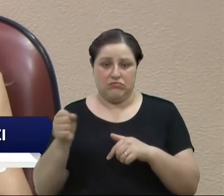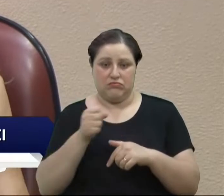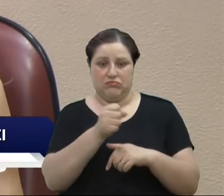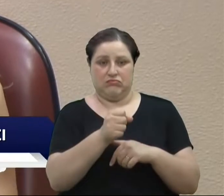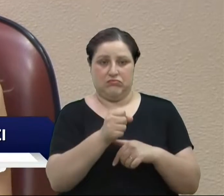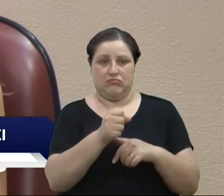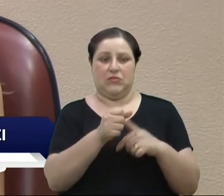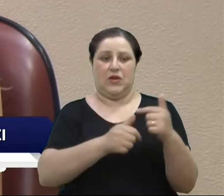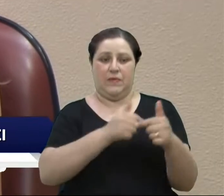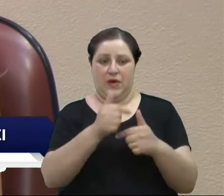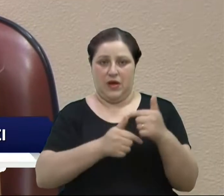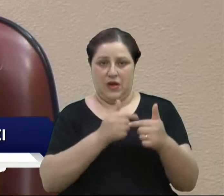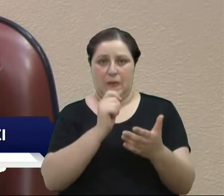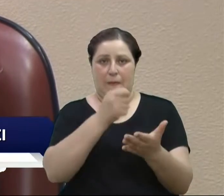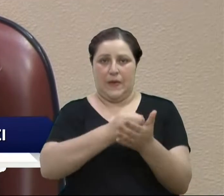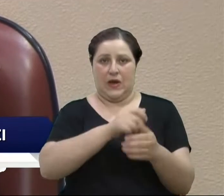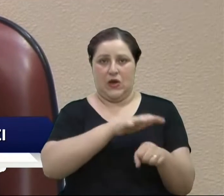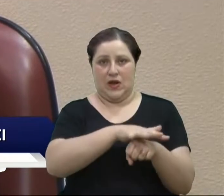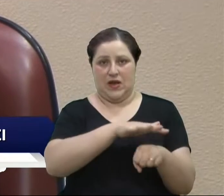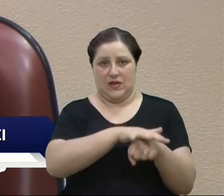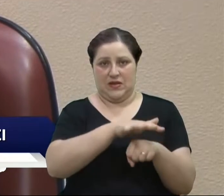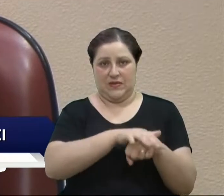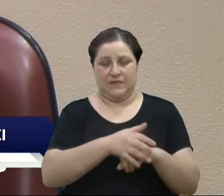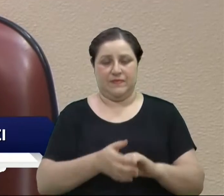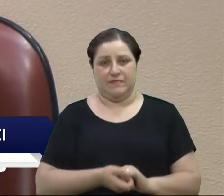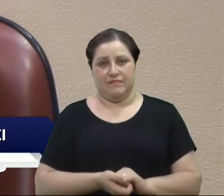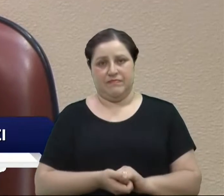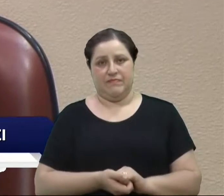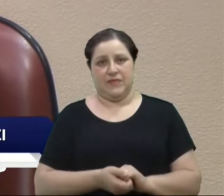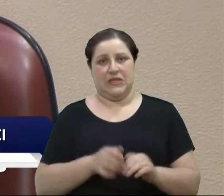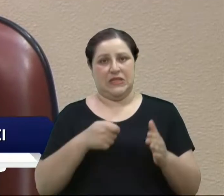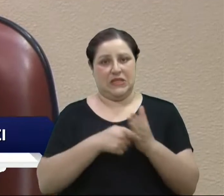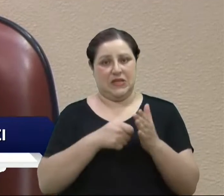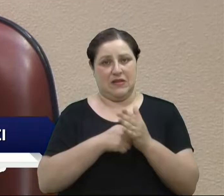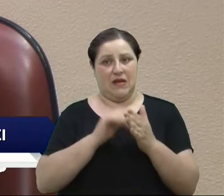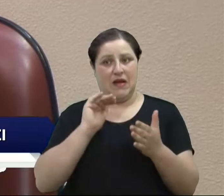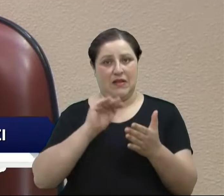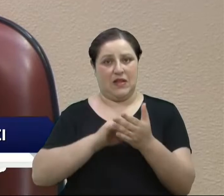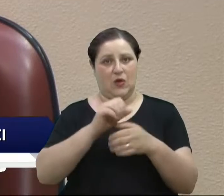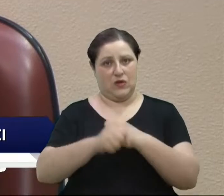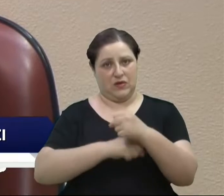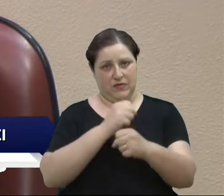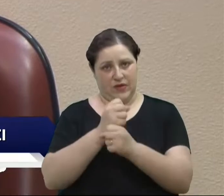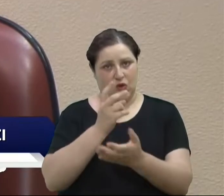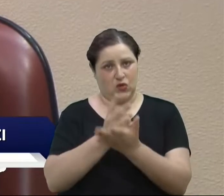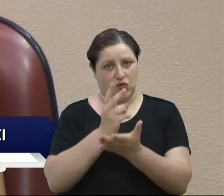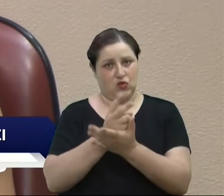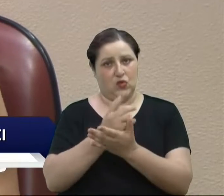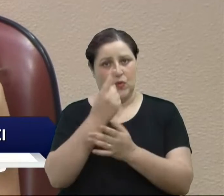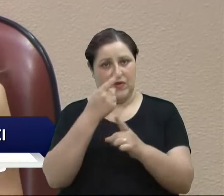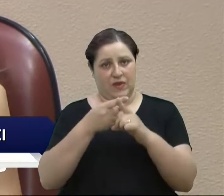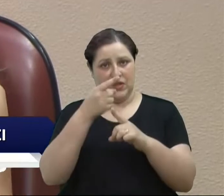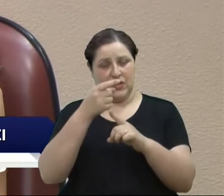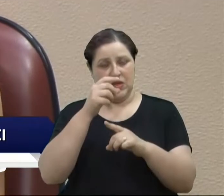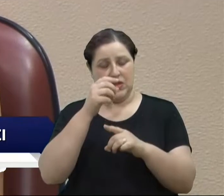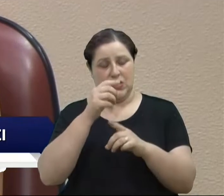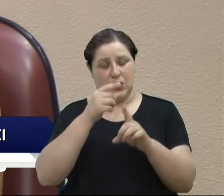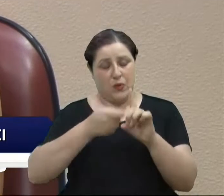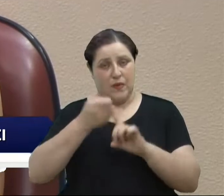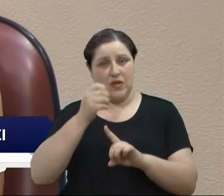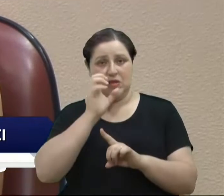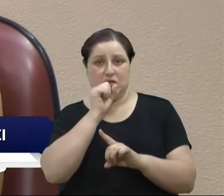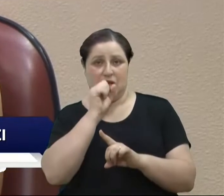de desafogar um pouco o tamanho dessa fila. E, a nível de unidade básica, trabalhar